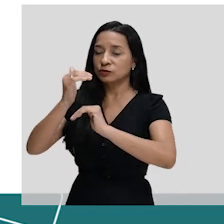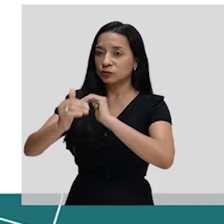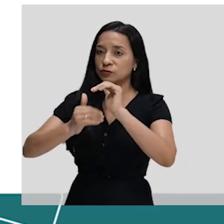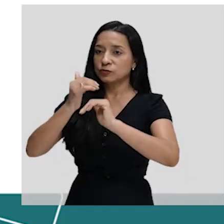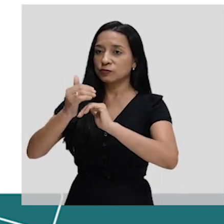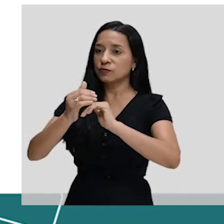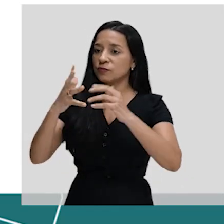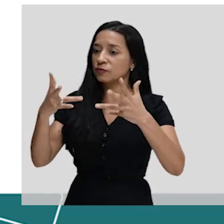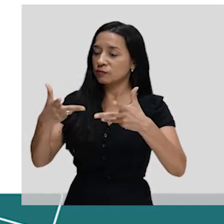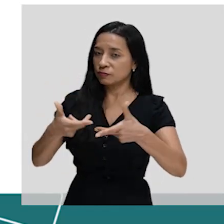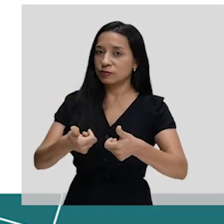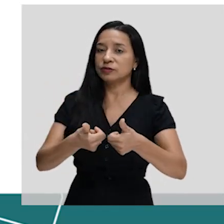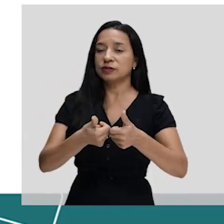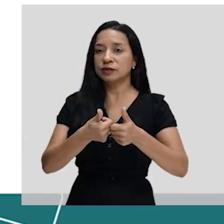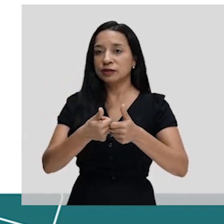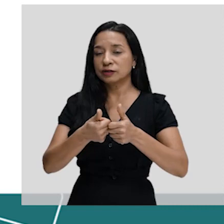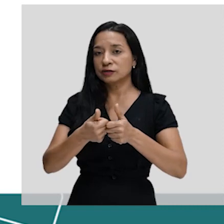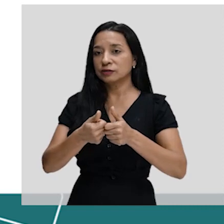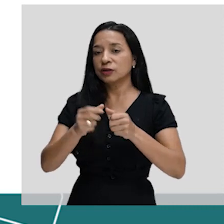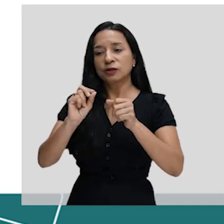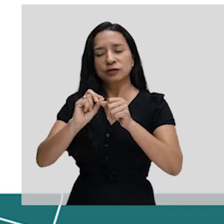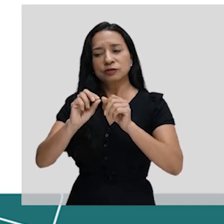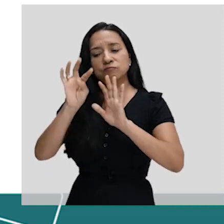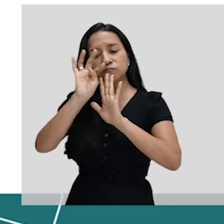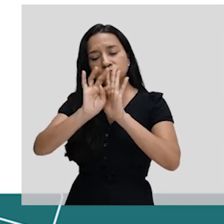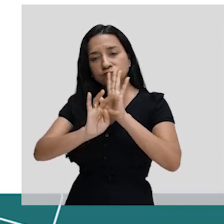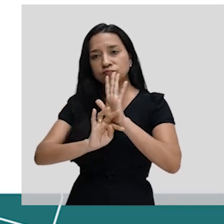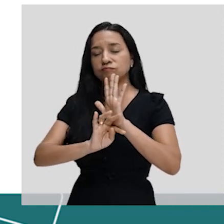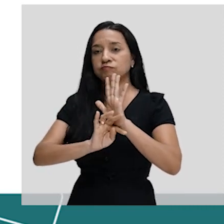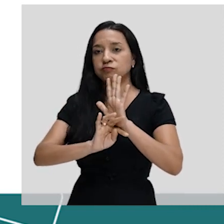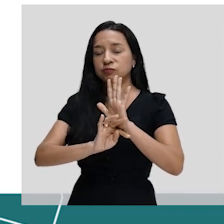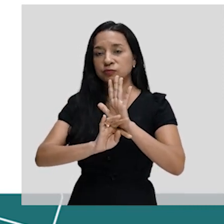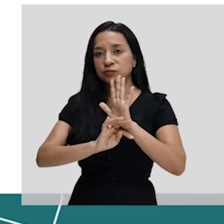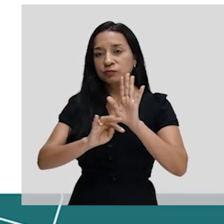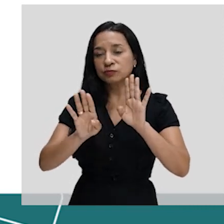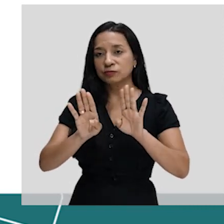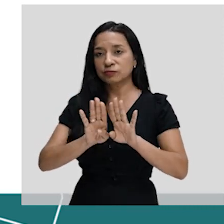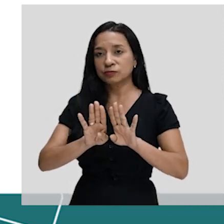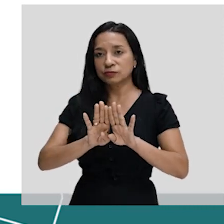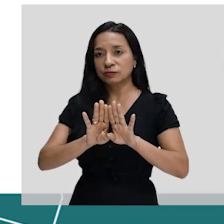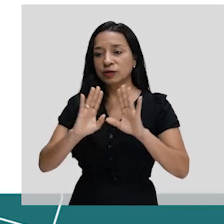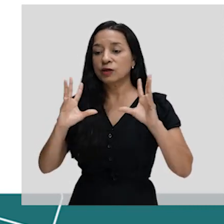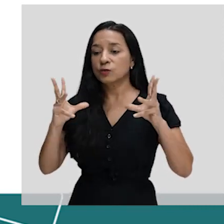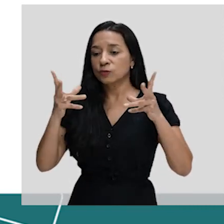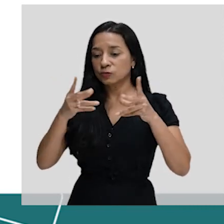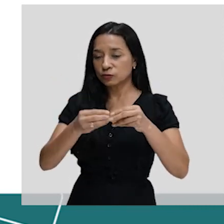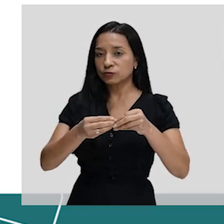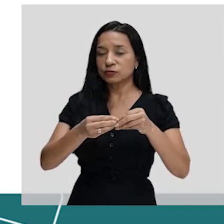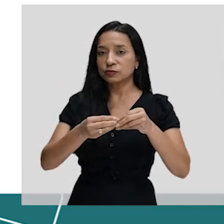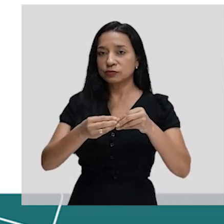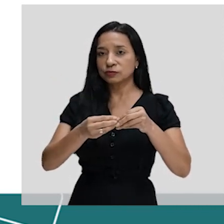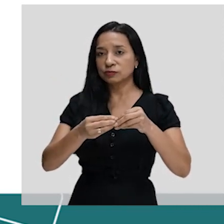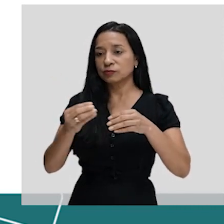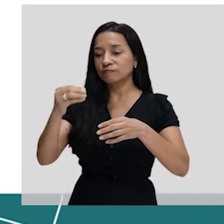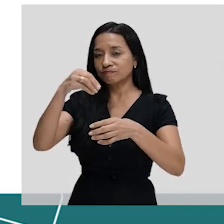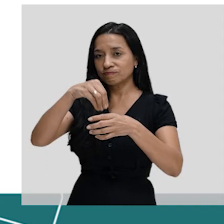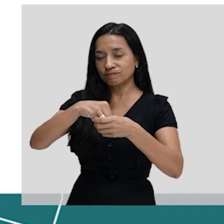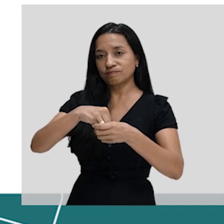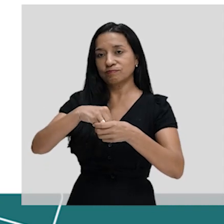essa habilidade de lidar com textos e resumi-los dentro